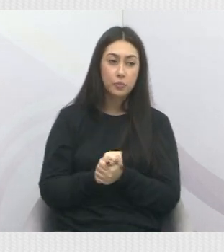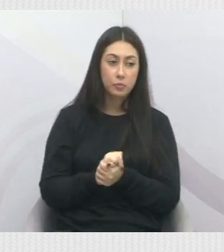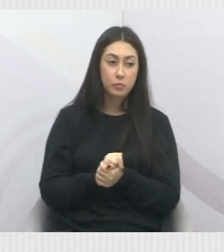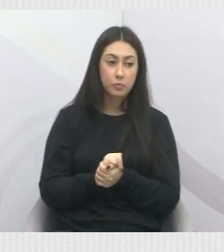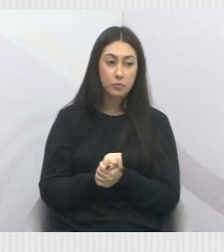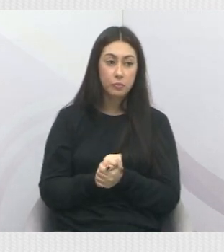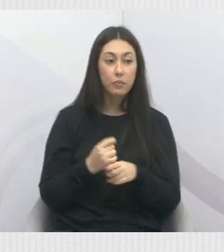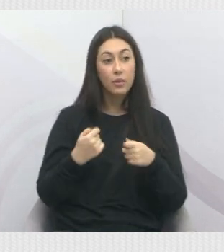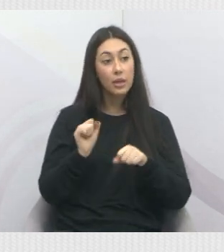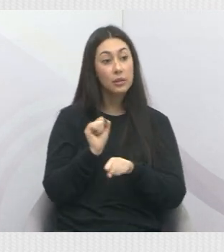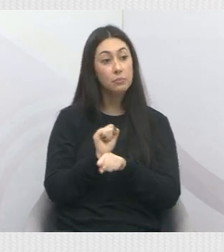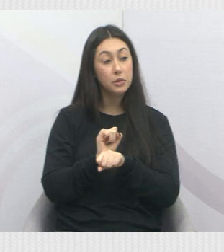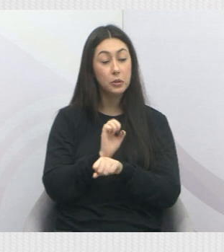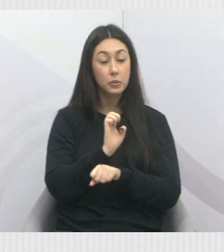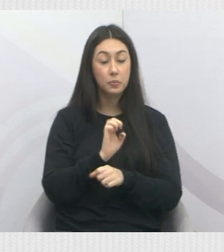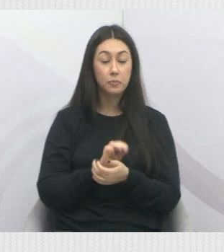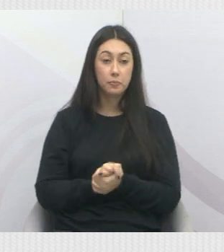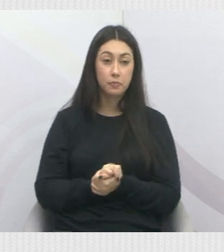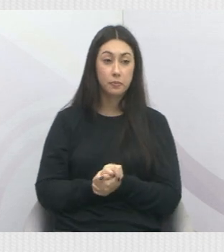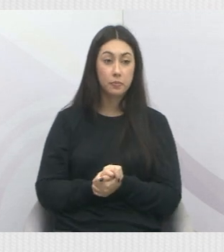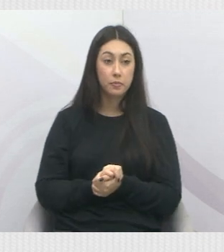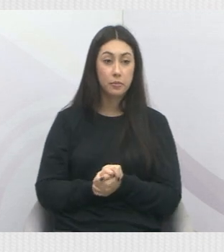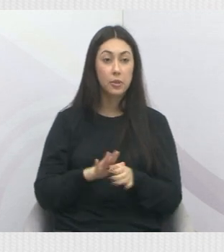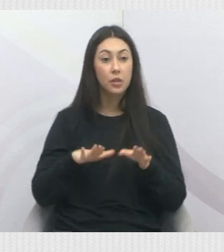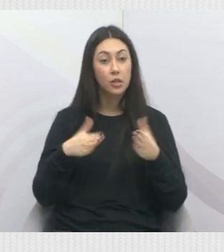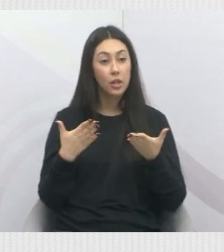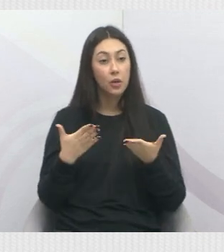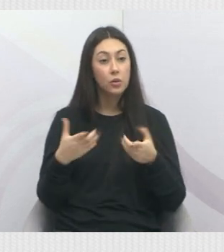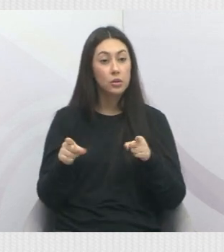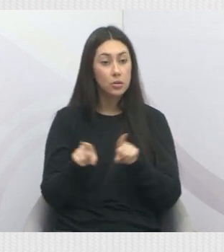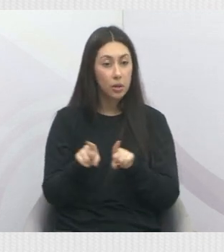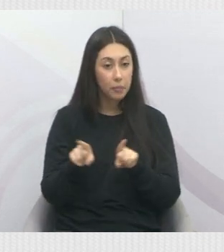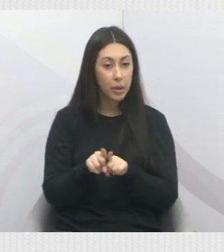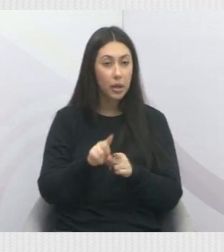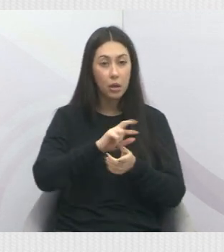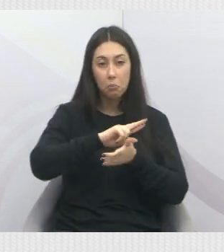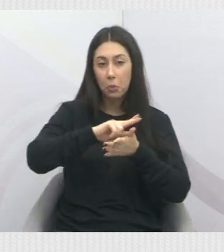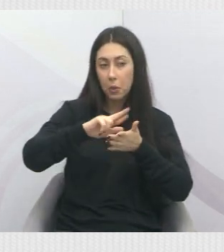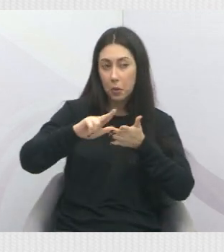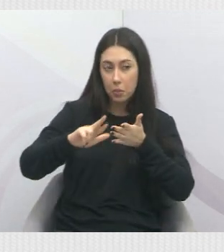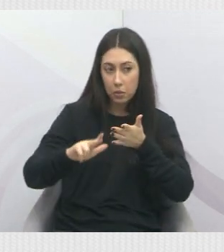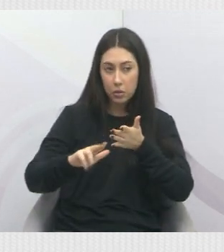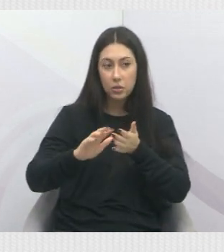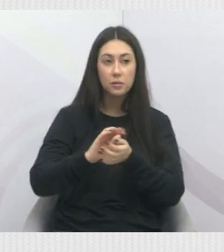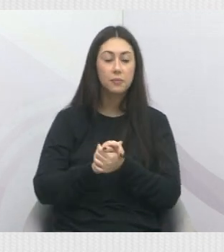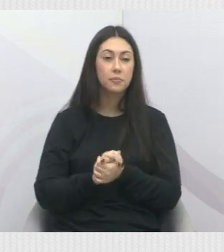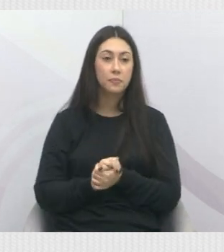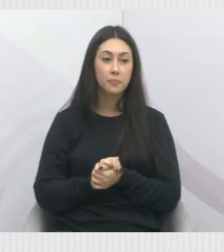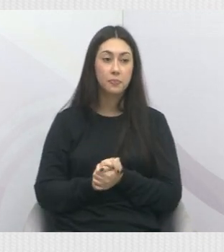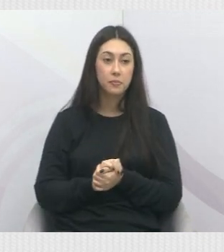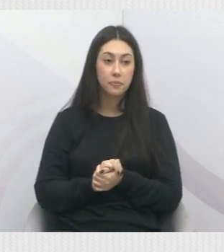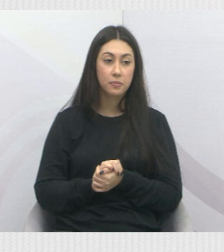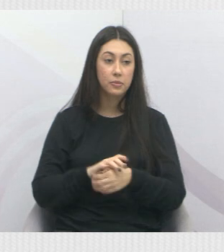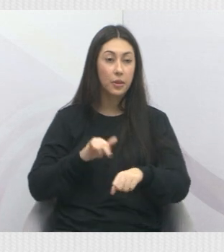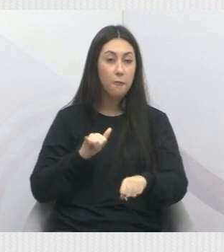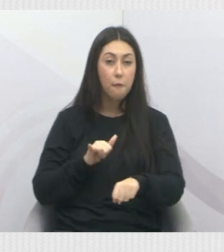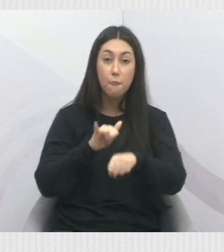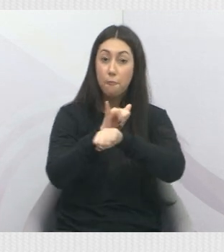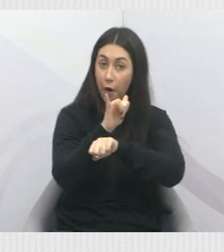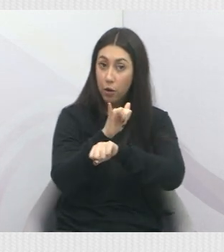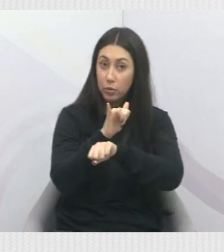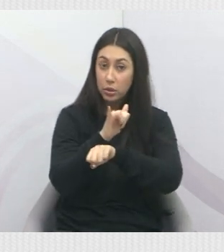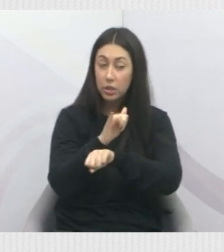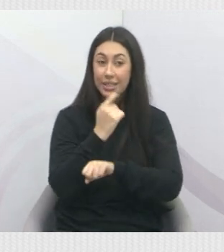articulação junto ao Estado. Então, tivemos também esses procedimentos realizados na odontologia. Absenteísmo na